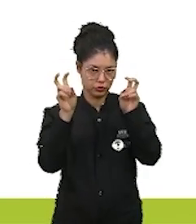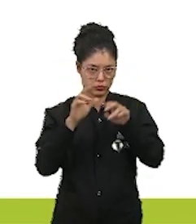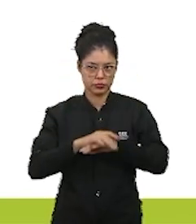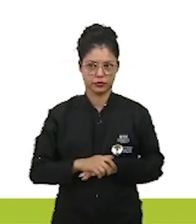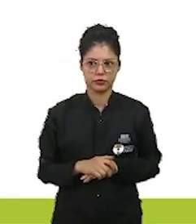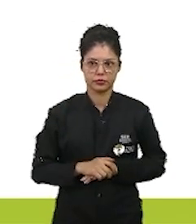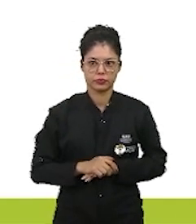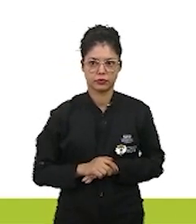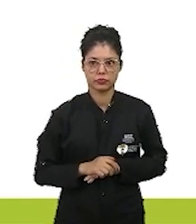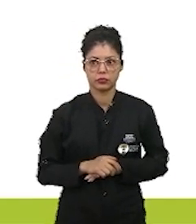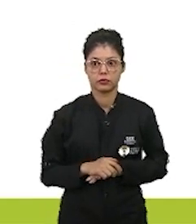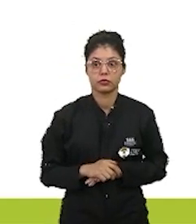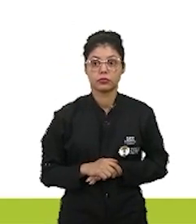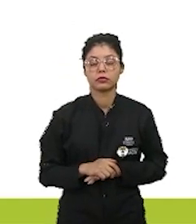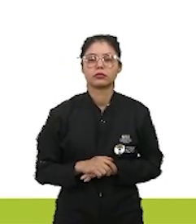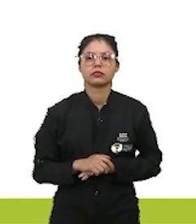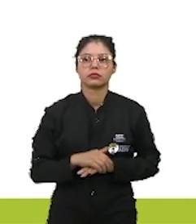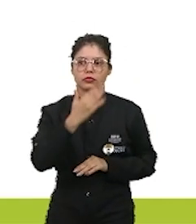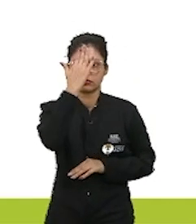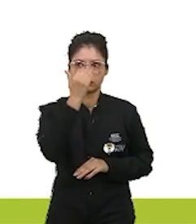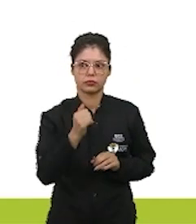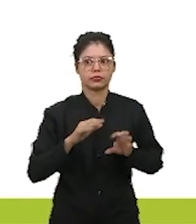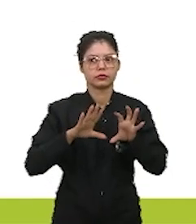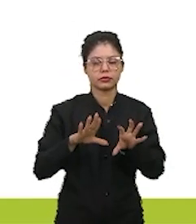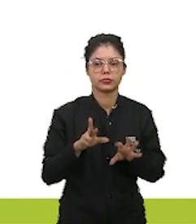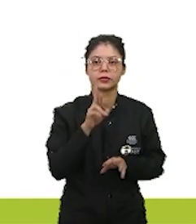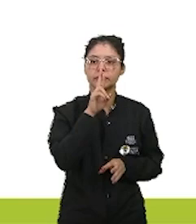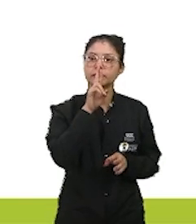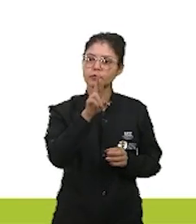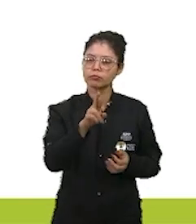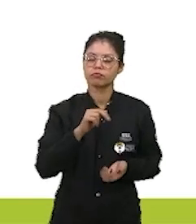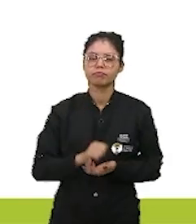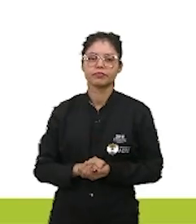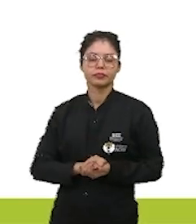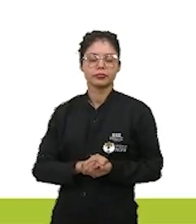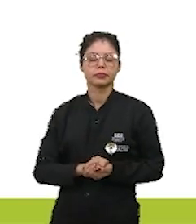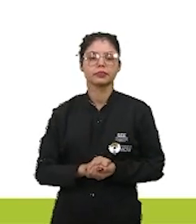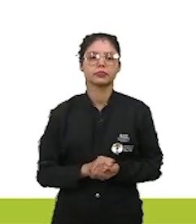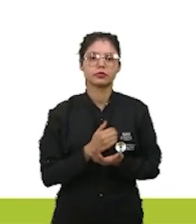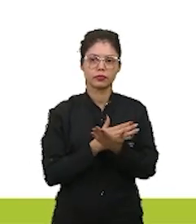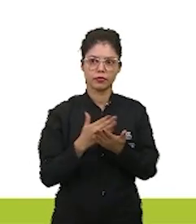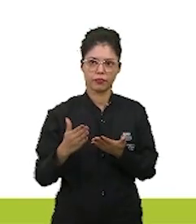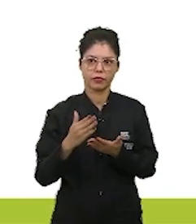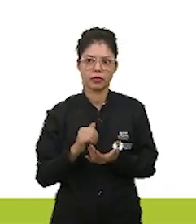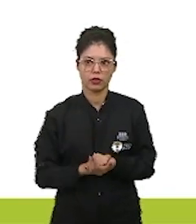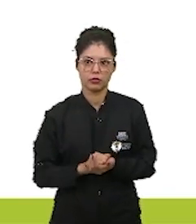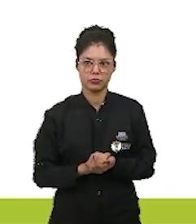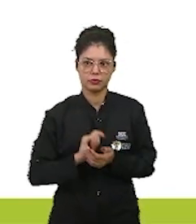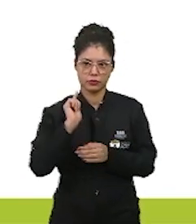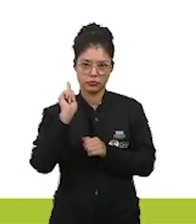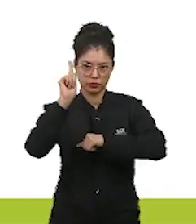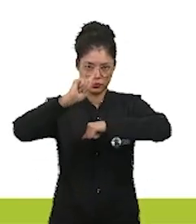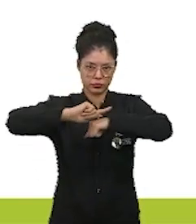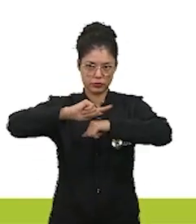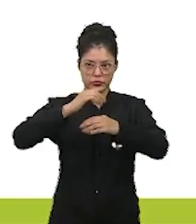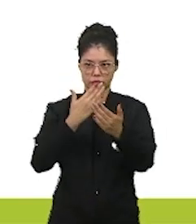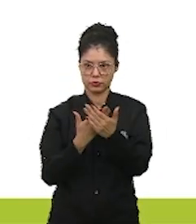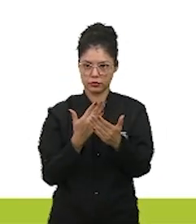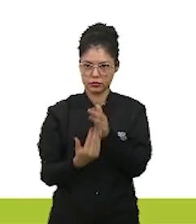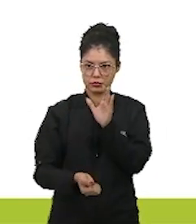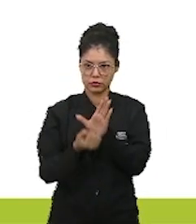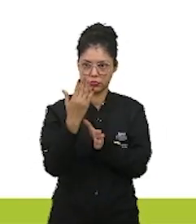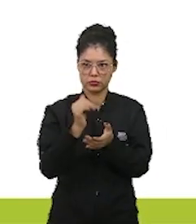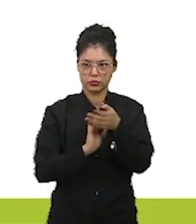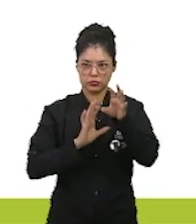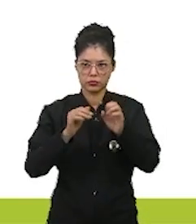exceção. Sabendo disso, vamos lá resolver a questão do início, tá? Que fala que a geologia é o estudo da